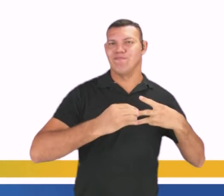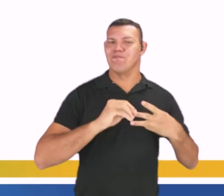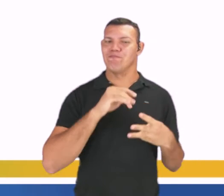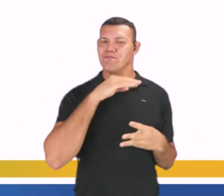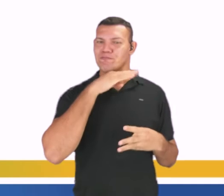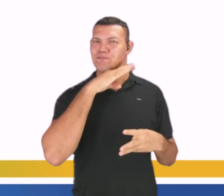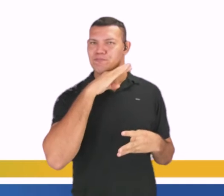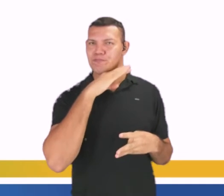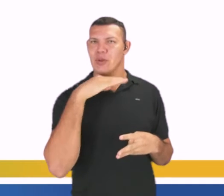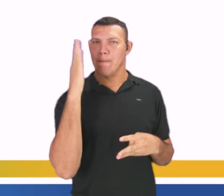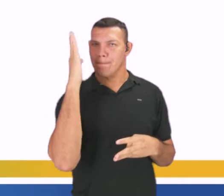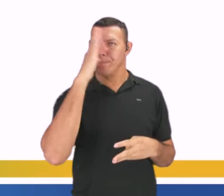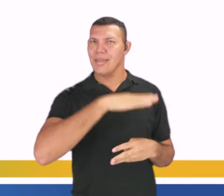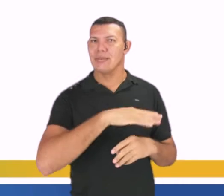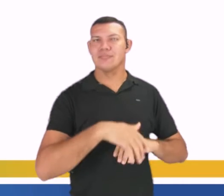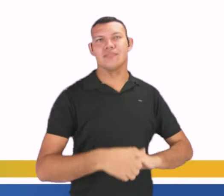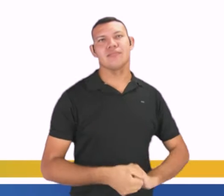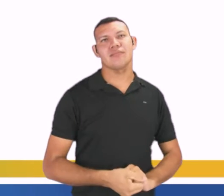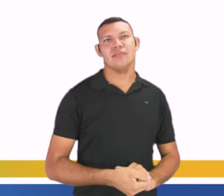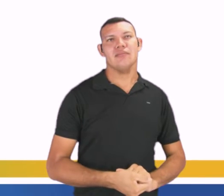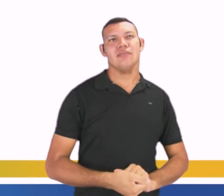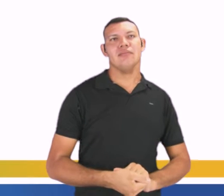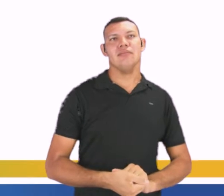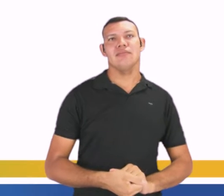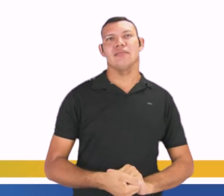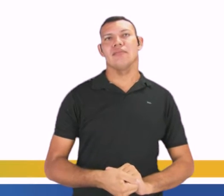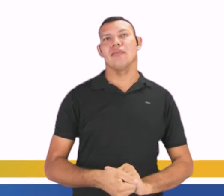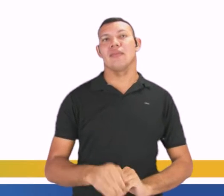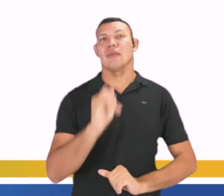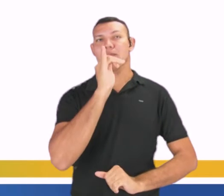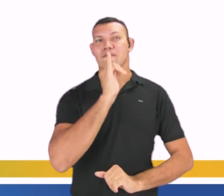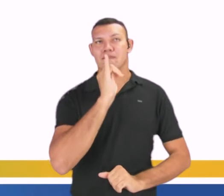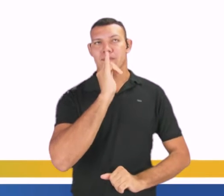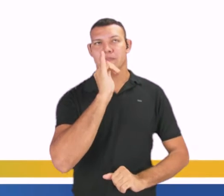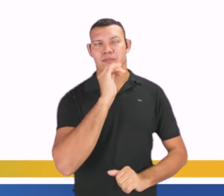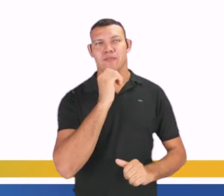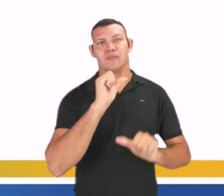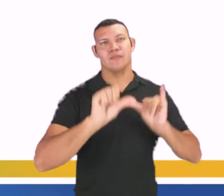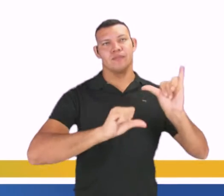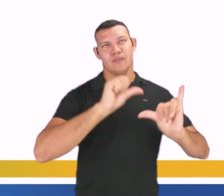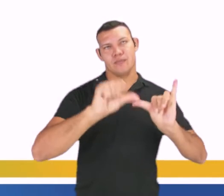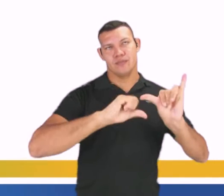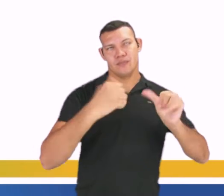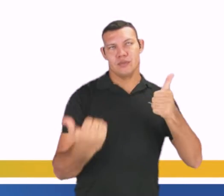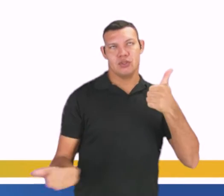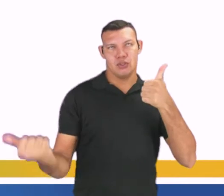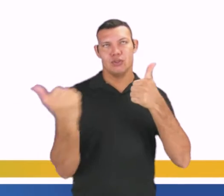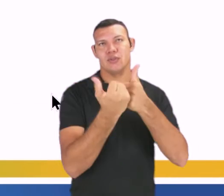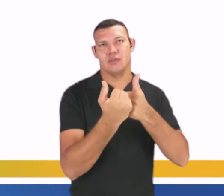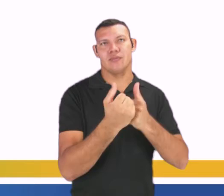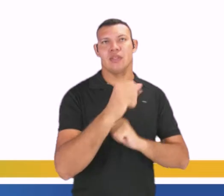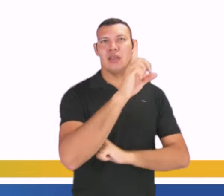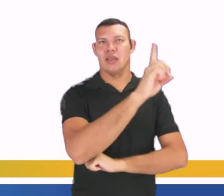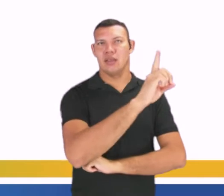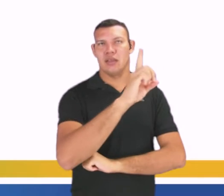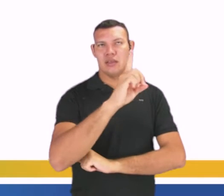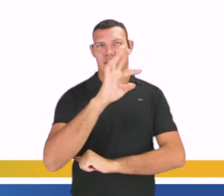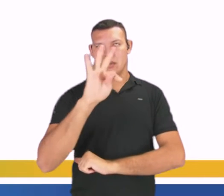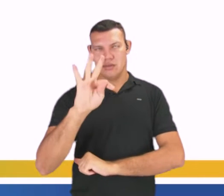maligna, Então, outro tipo de exemplo de reação de substituição é a DDT, que é